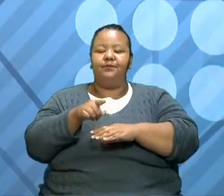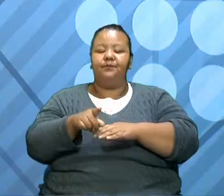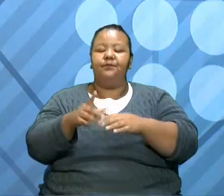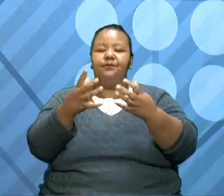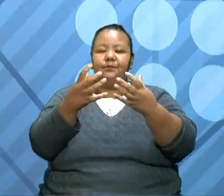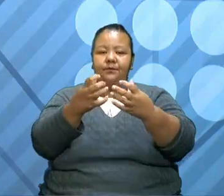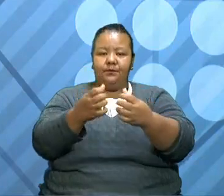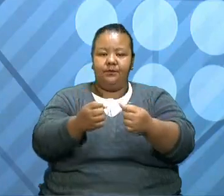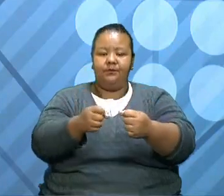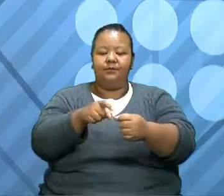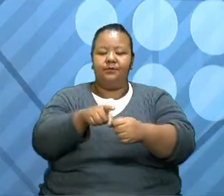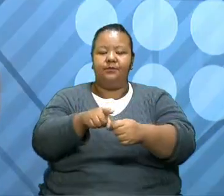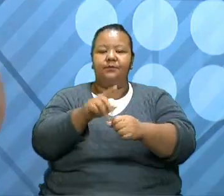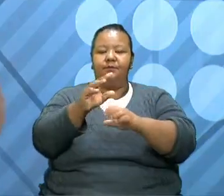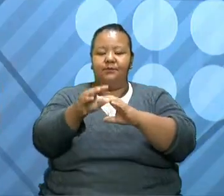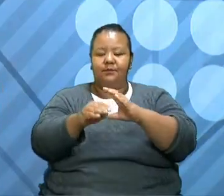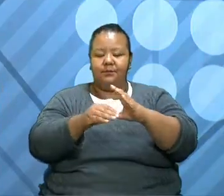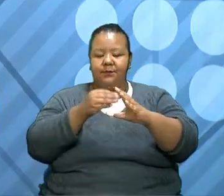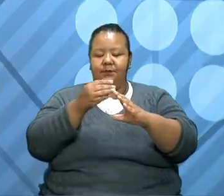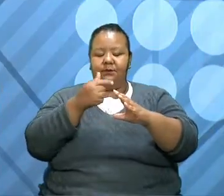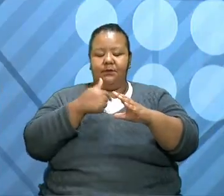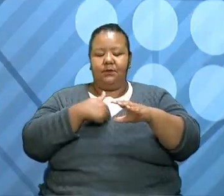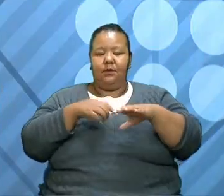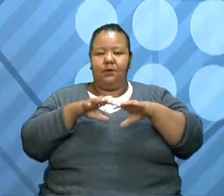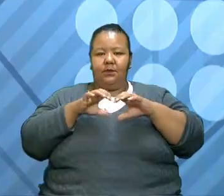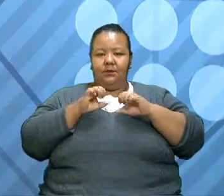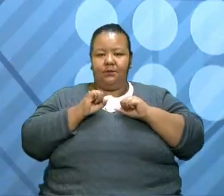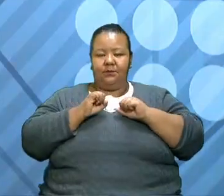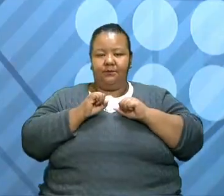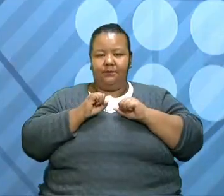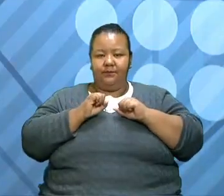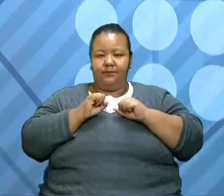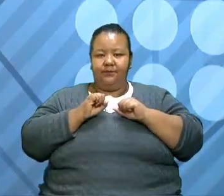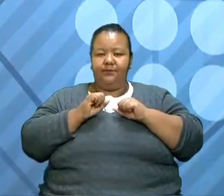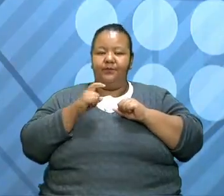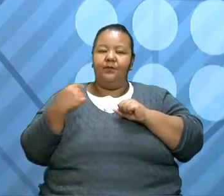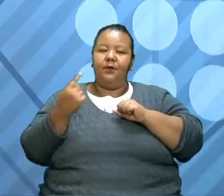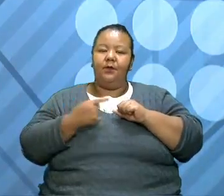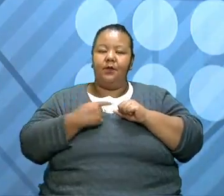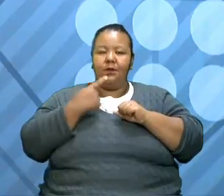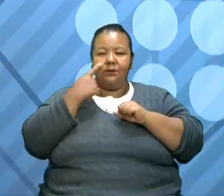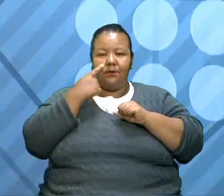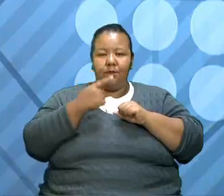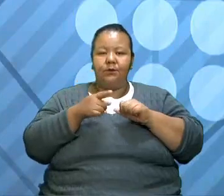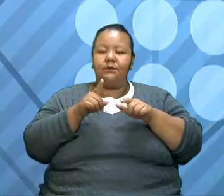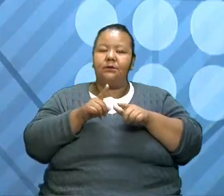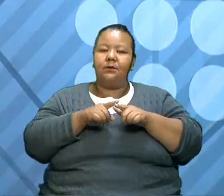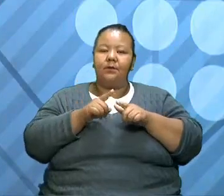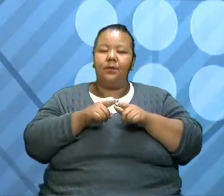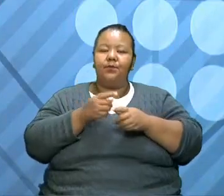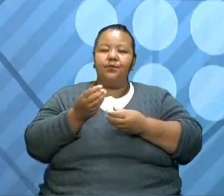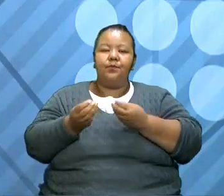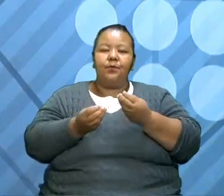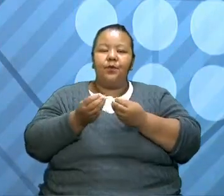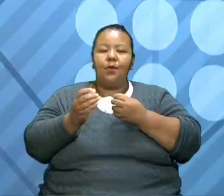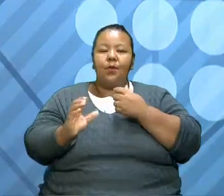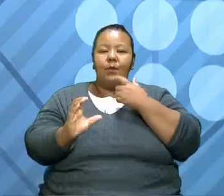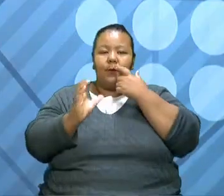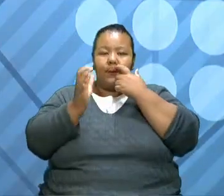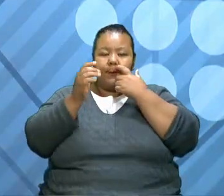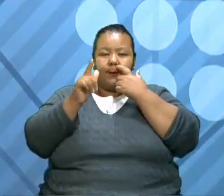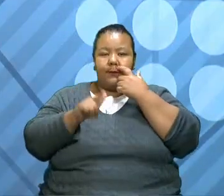nesse momento, se torna emissor e o emissor se torna receptor. Nós vimos também como que acontece